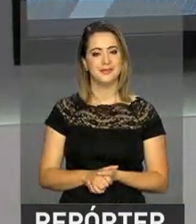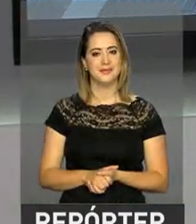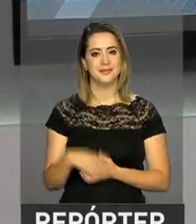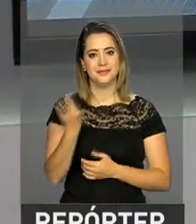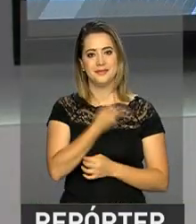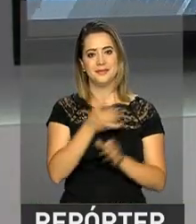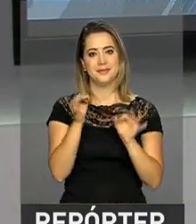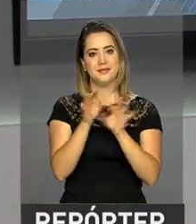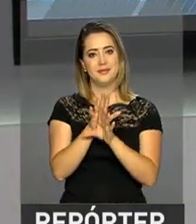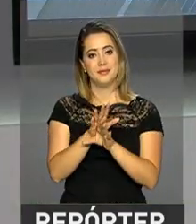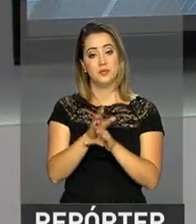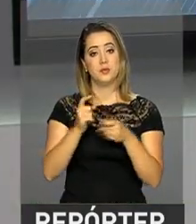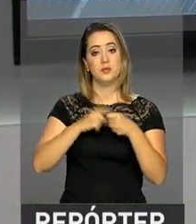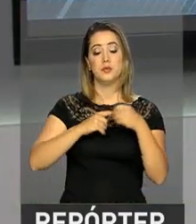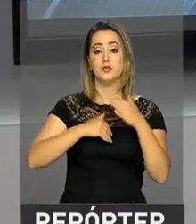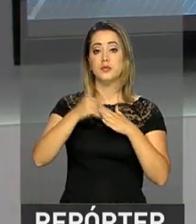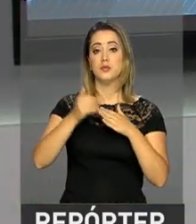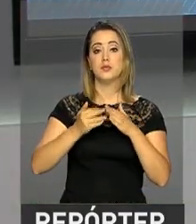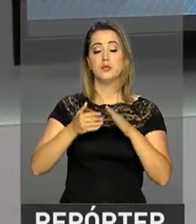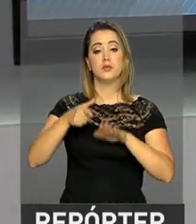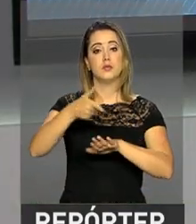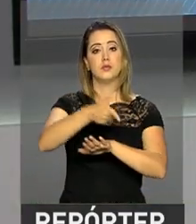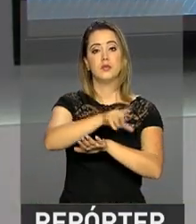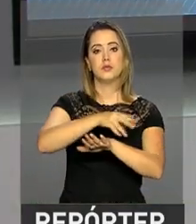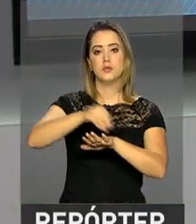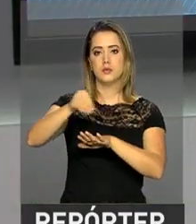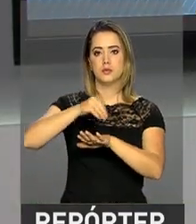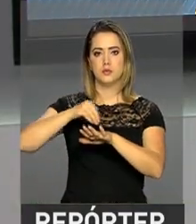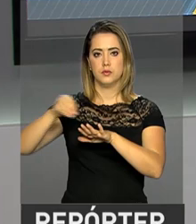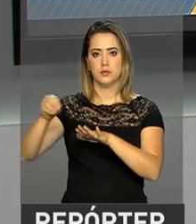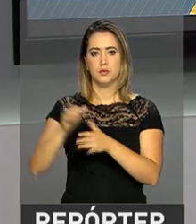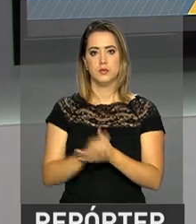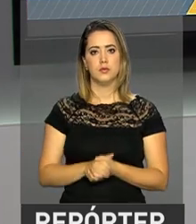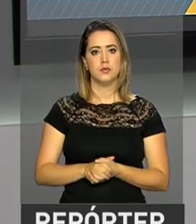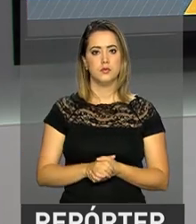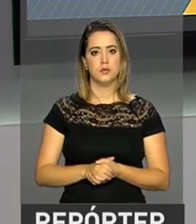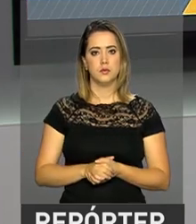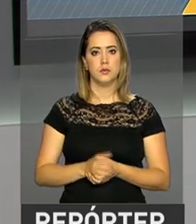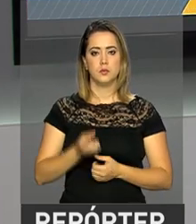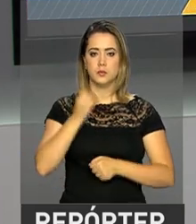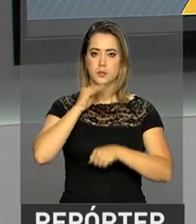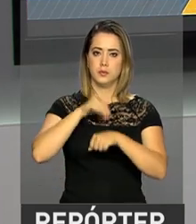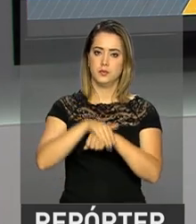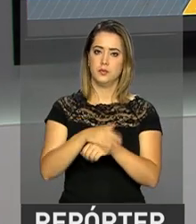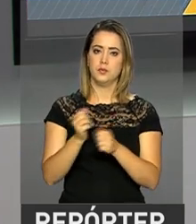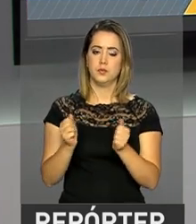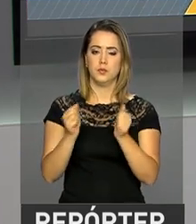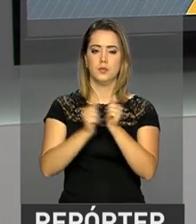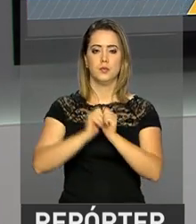Nós ficamos por aqui. Voltamos a qualquer momento com outras informações.